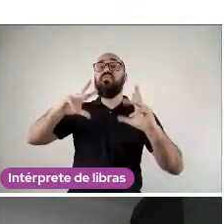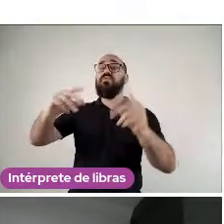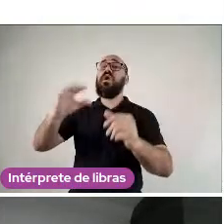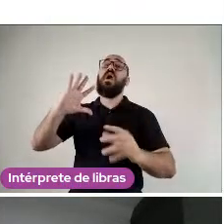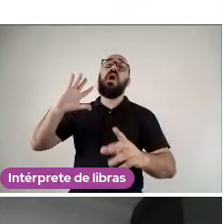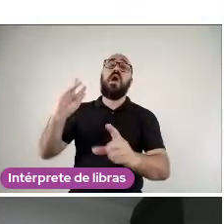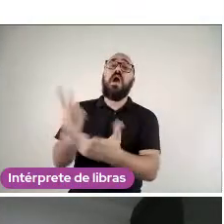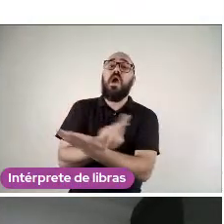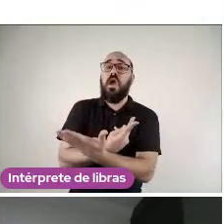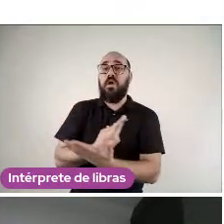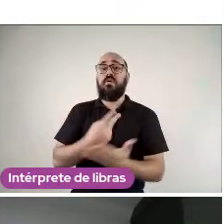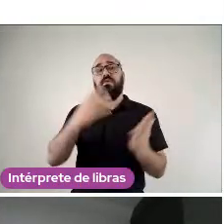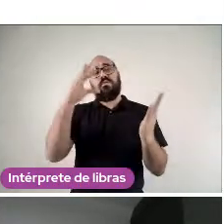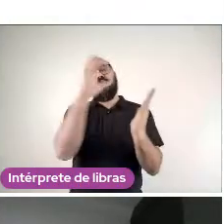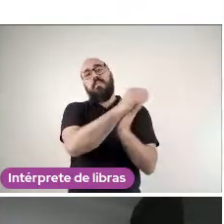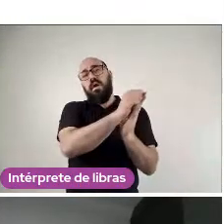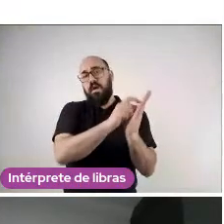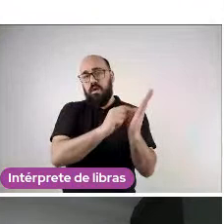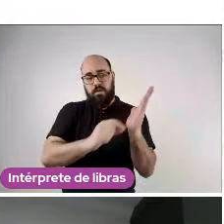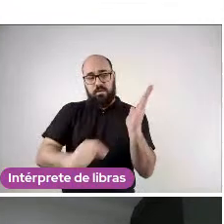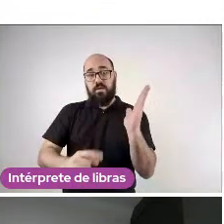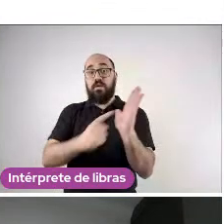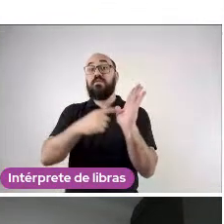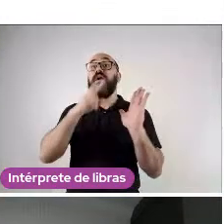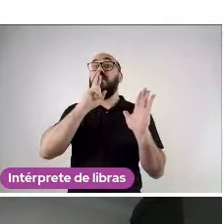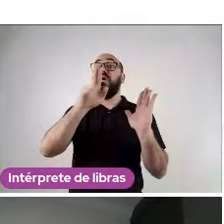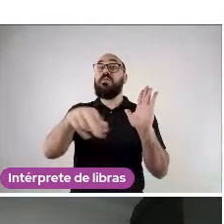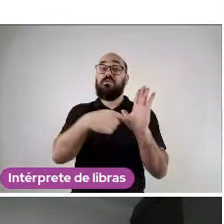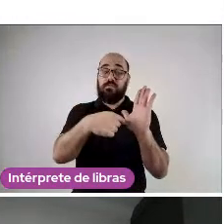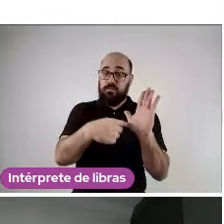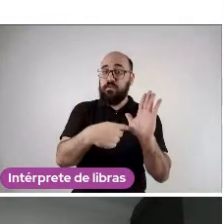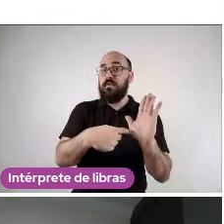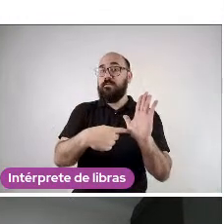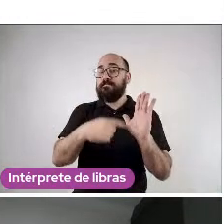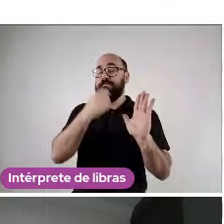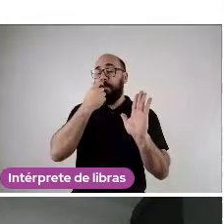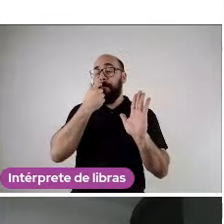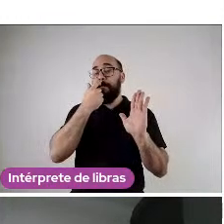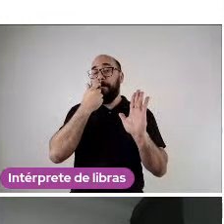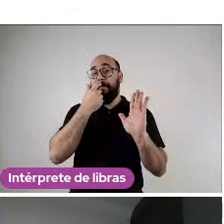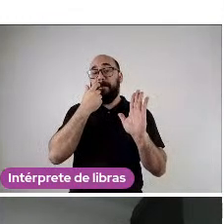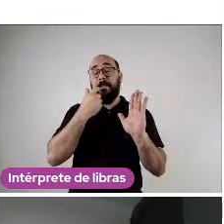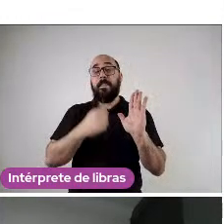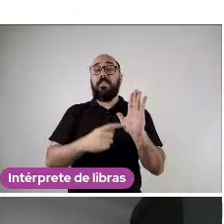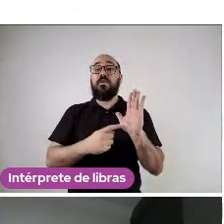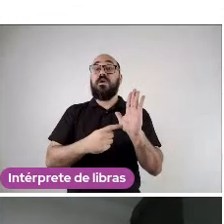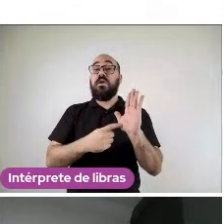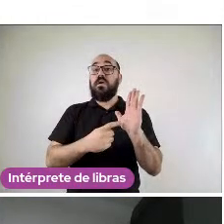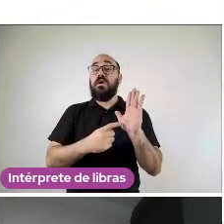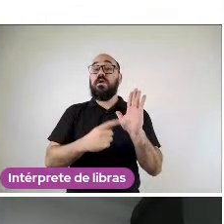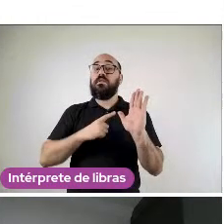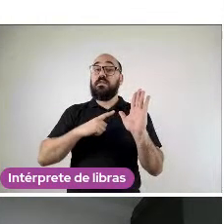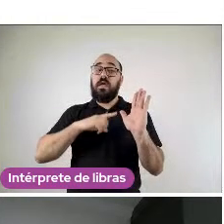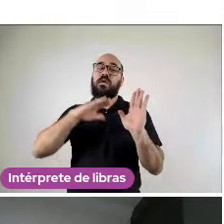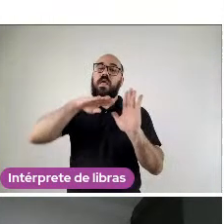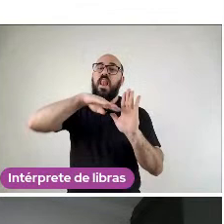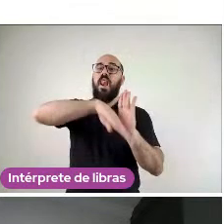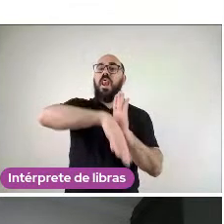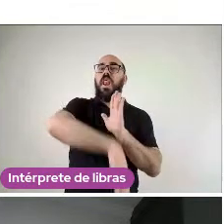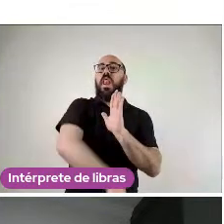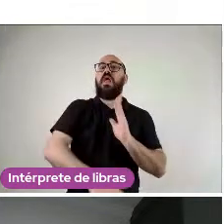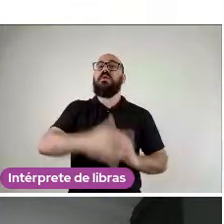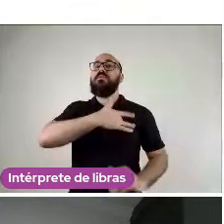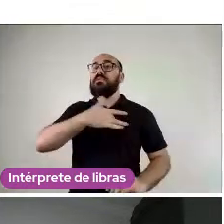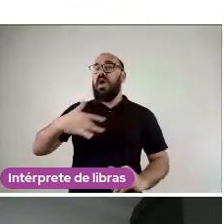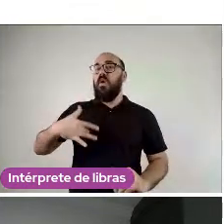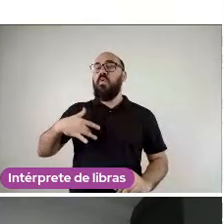quando ficou evidente ali nos resultados desse relatório que existe um claro declínio da saúde dos ecossistemas